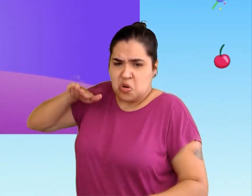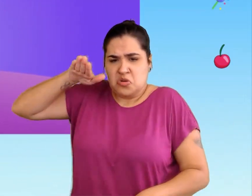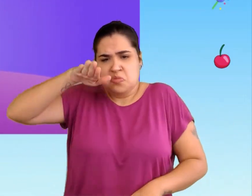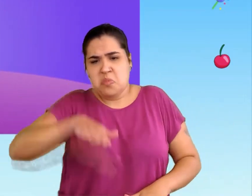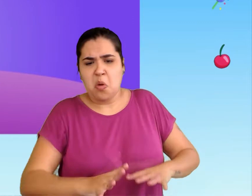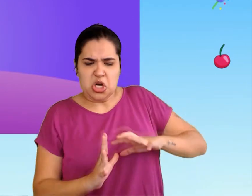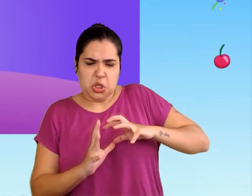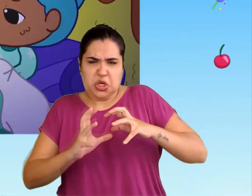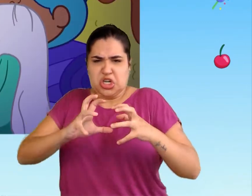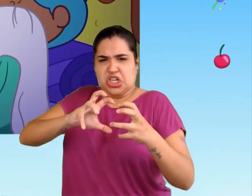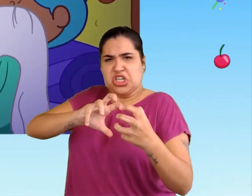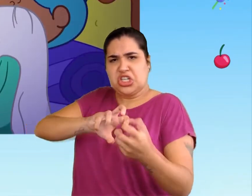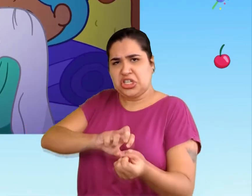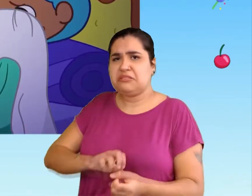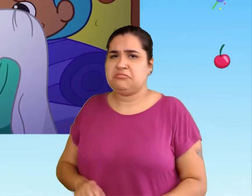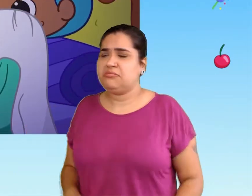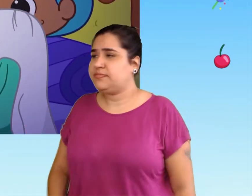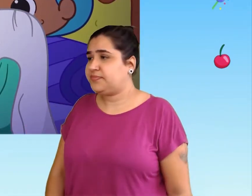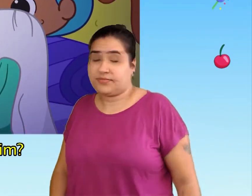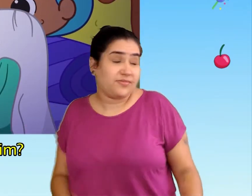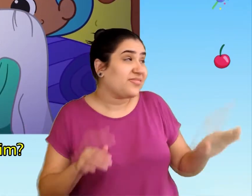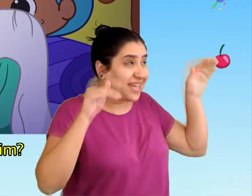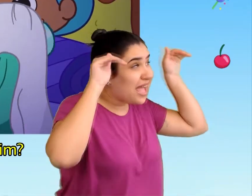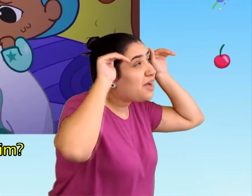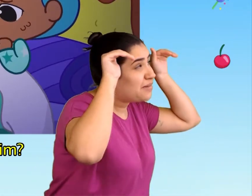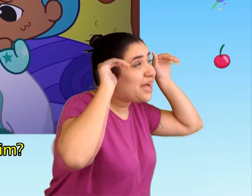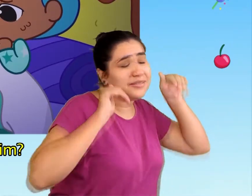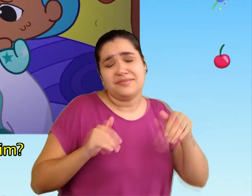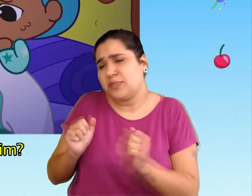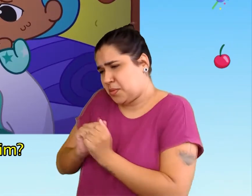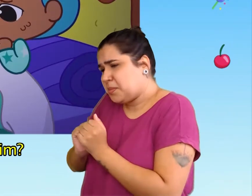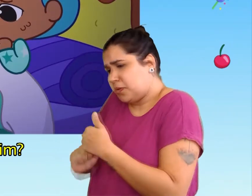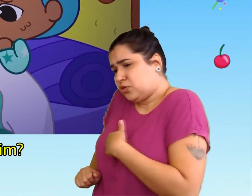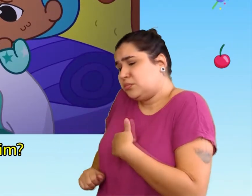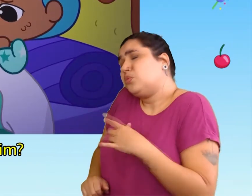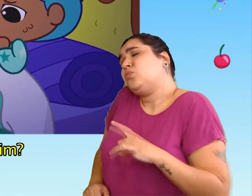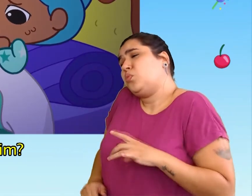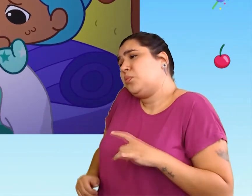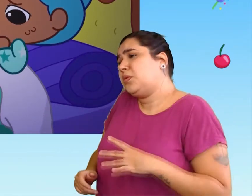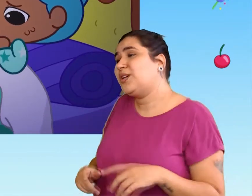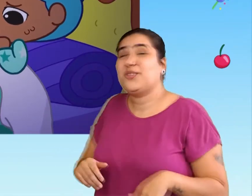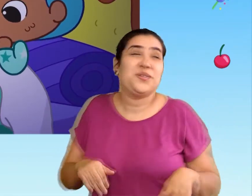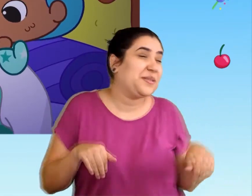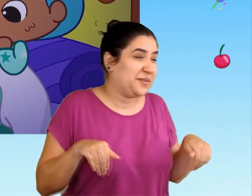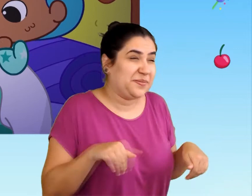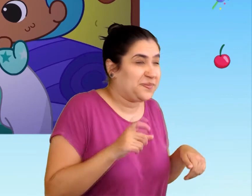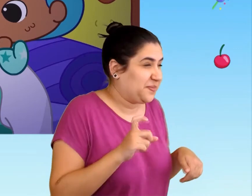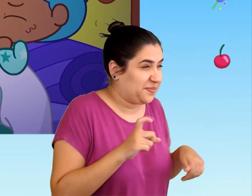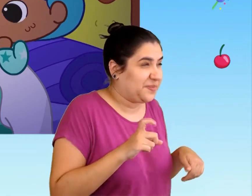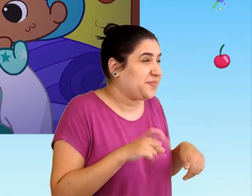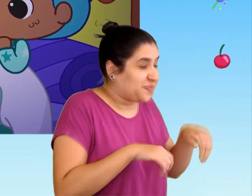arrastam tudo pelo caminho. Deita aqui perto de mim. Eu tô com medo.